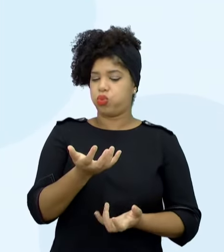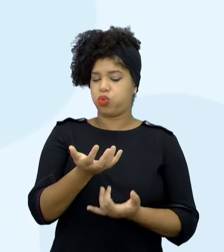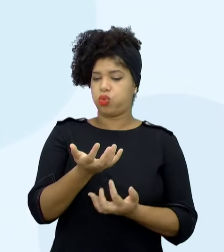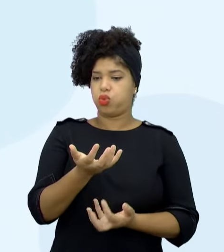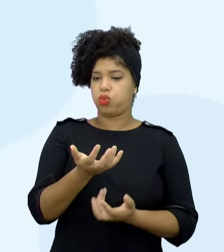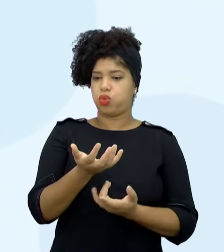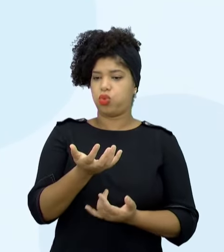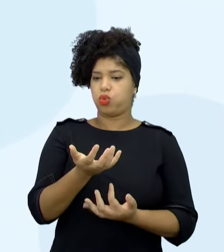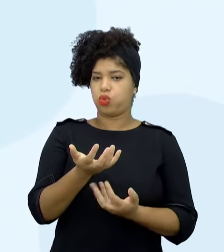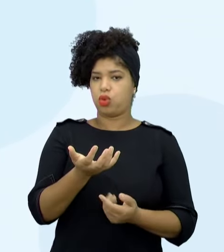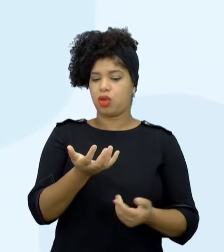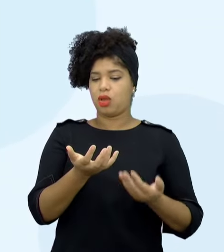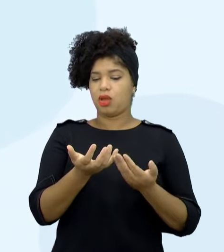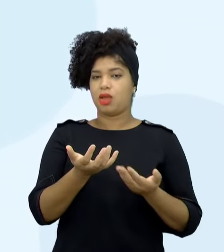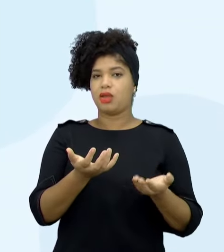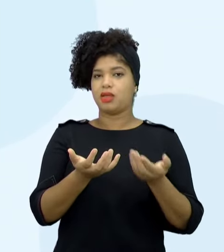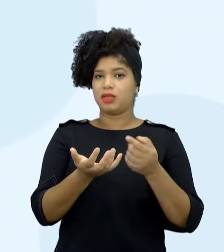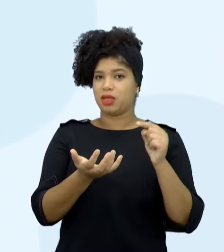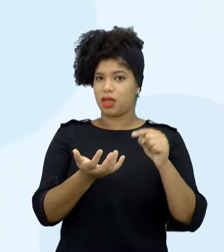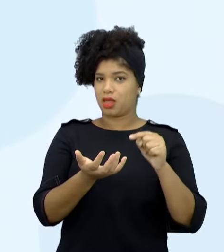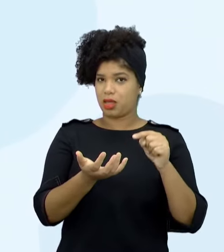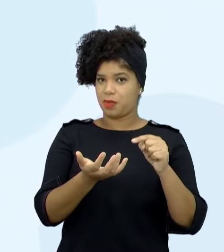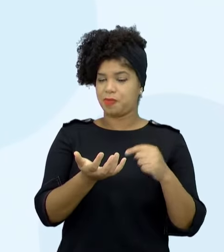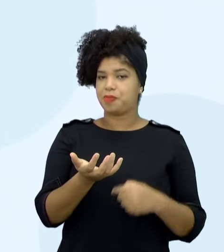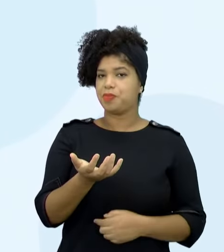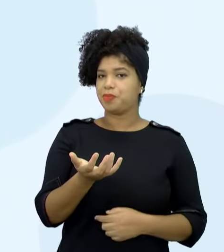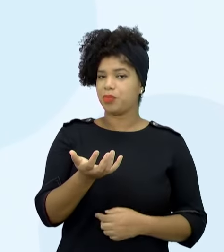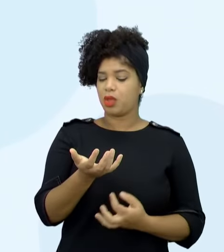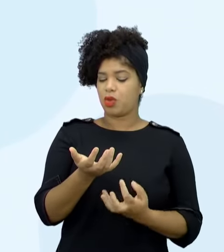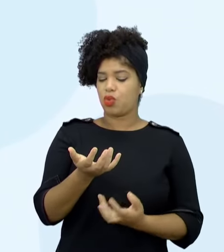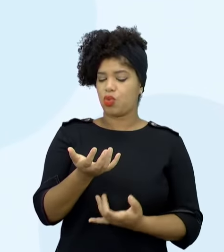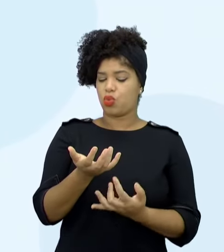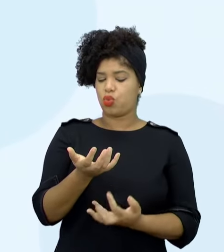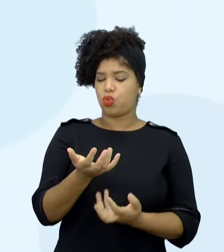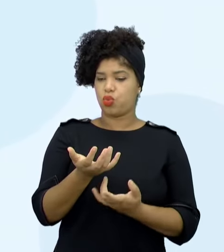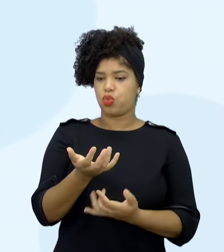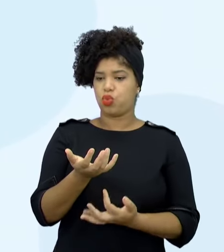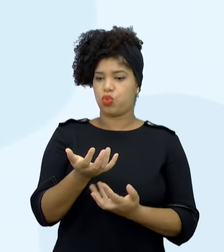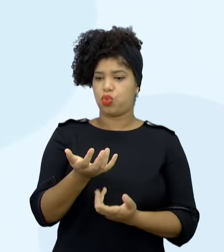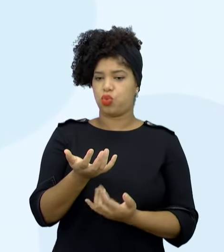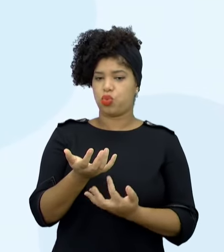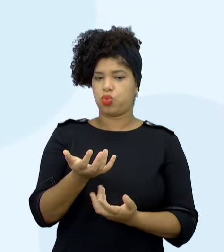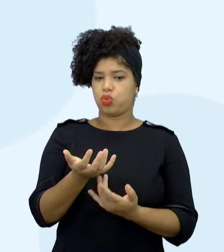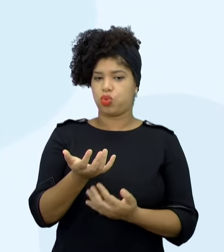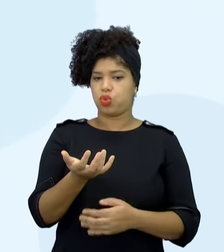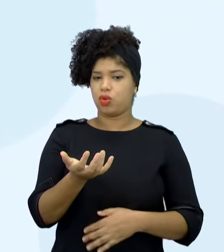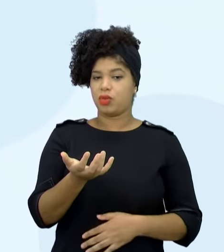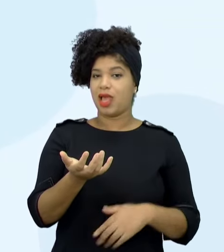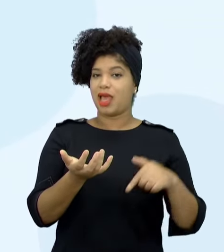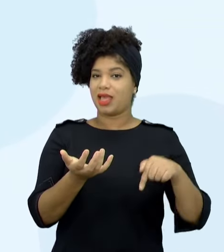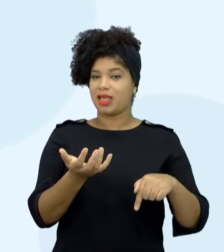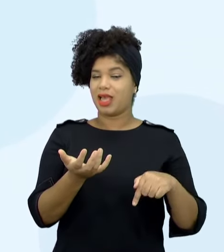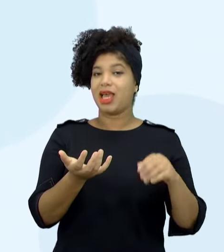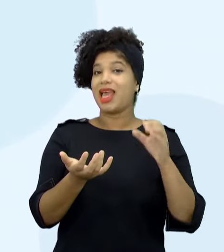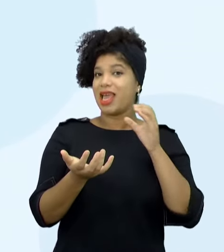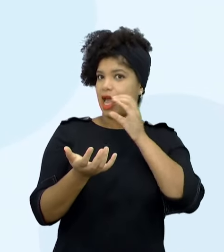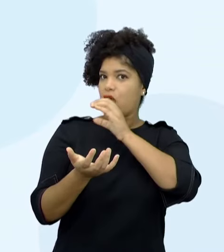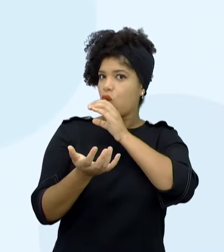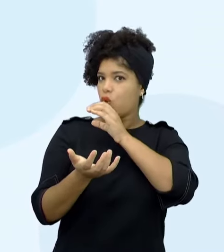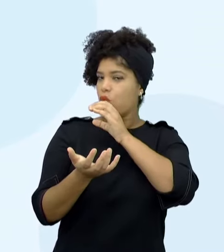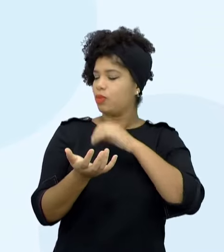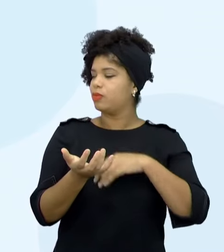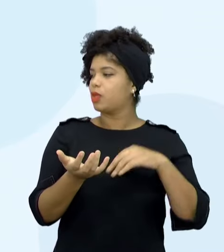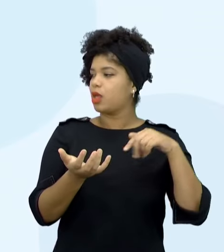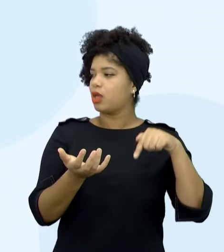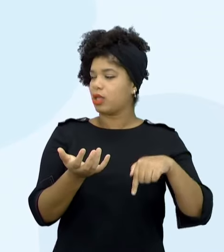a panela, né? O calor, o símbolo é esse Q aí, Q maiúsculo. Eu preciso esquentar a panela, para a